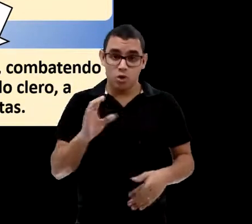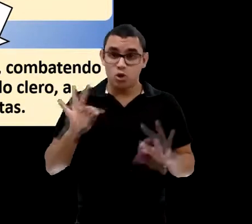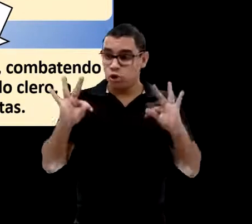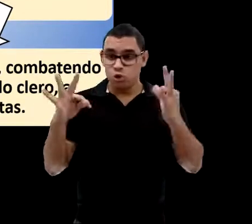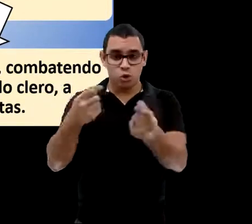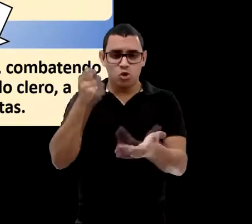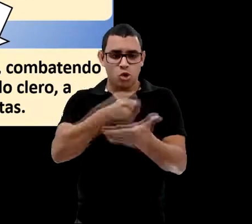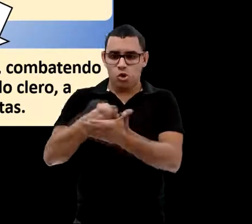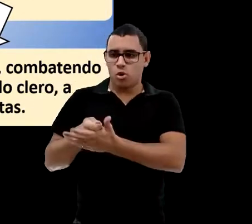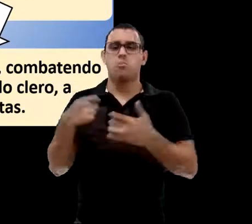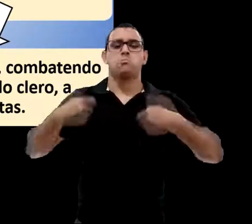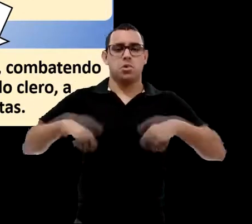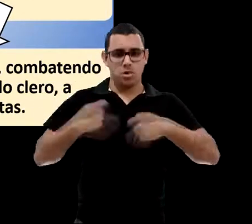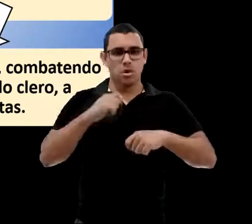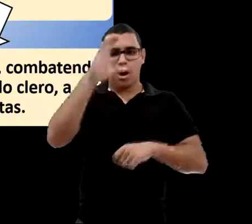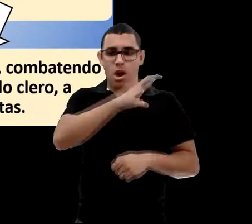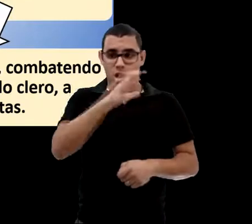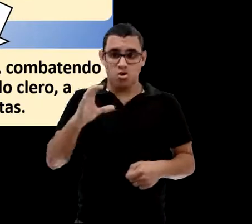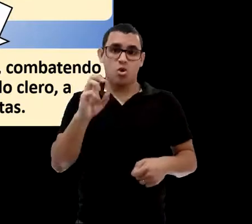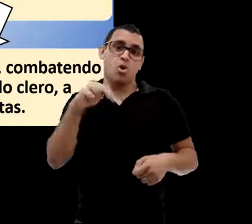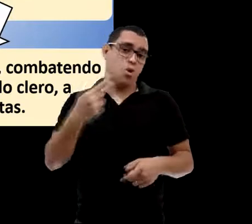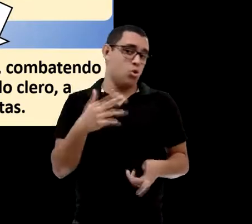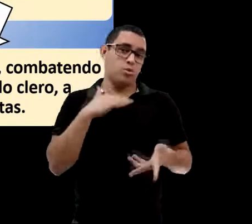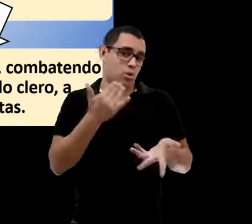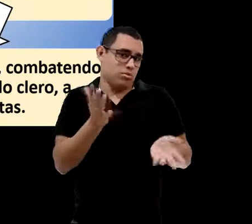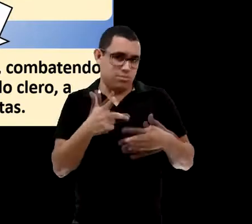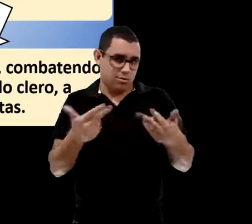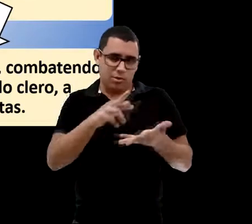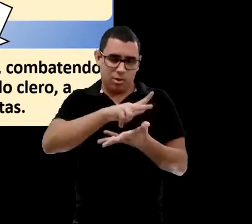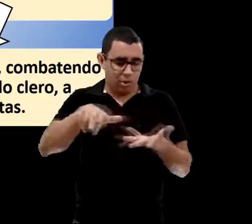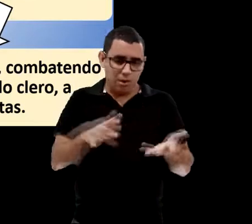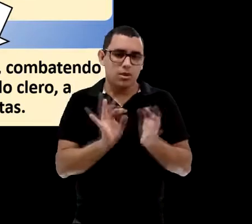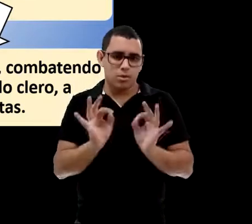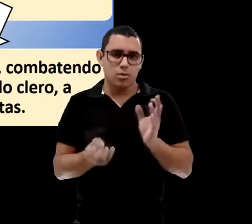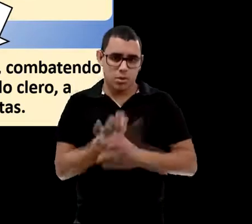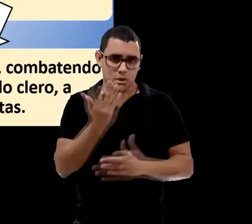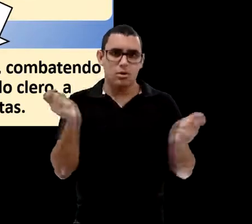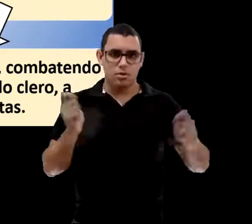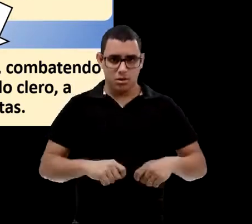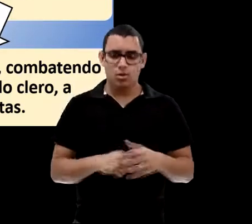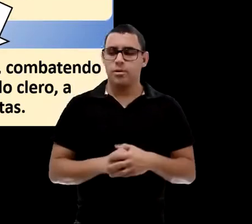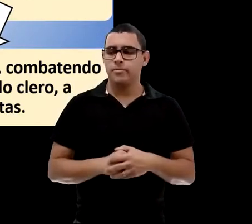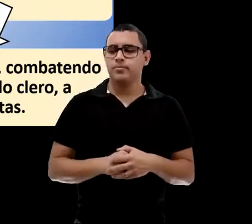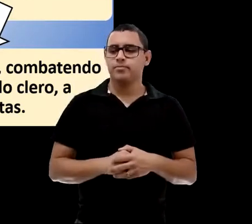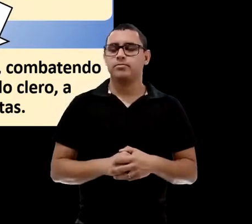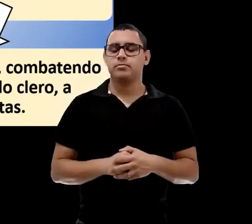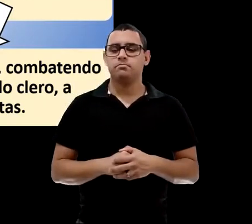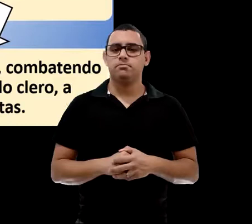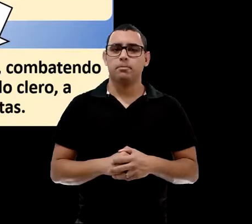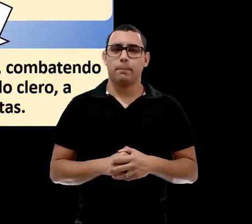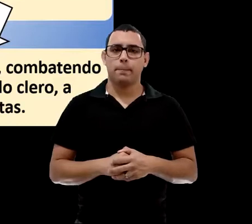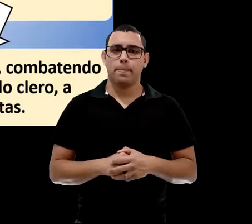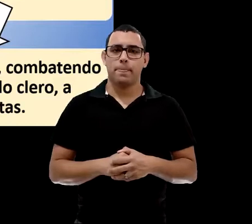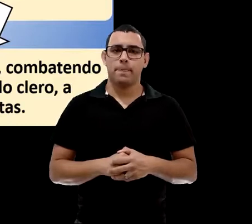religião católica a todos os súditos, né, do seu reino, ou se ele fosse evangélico ou protestante, ele também queria